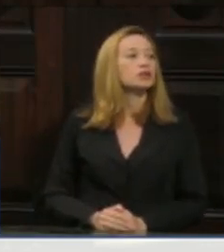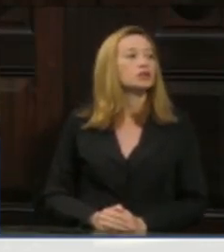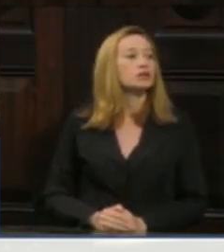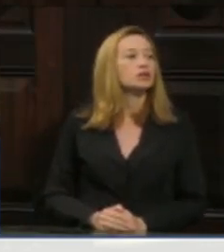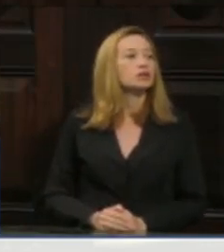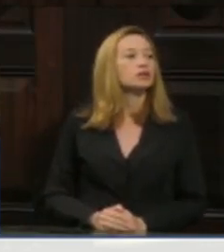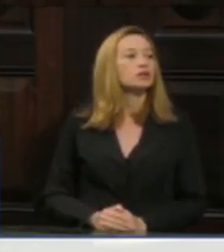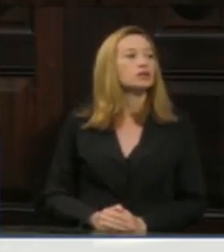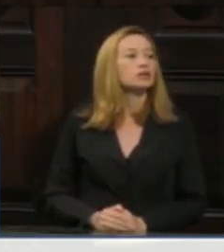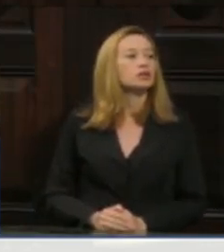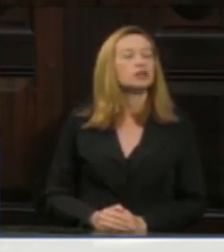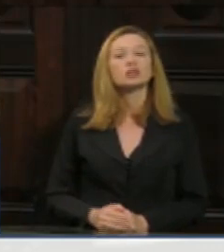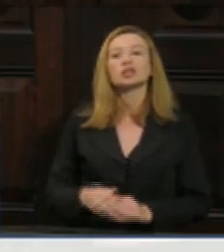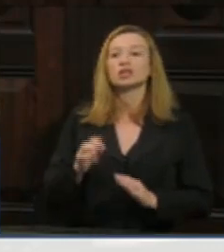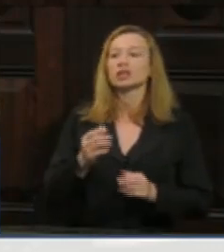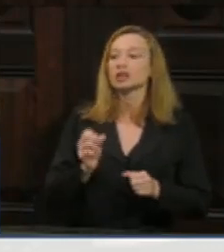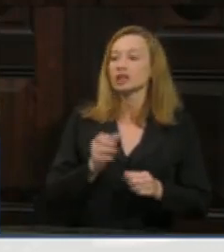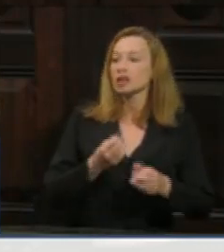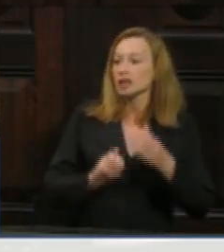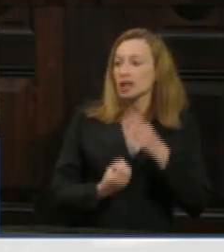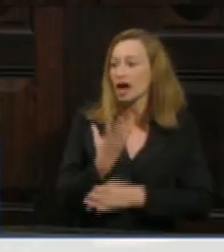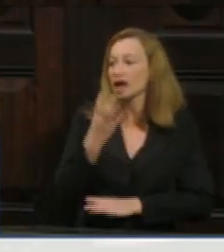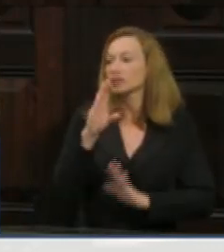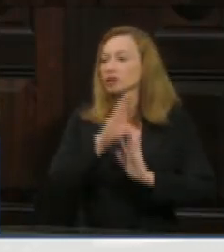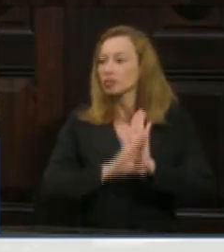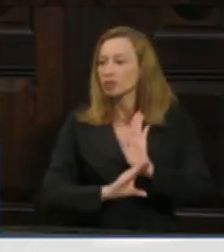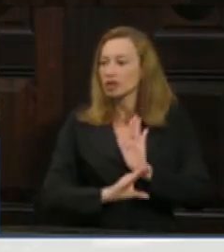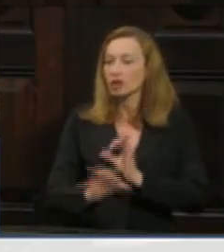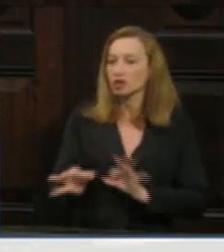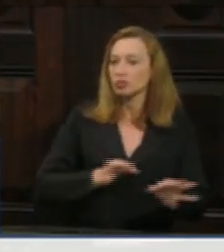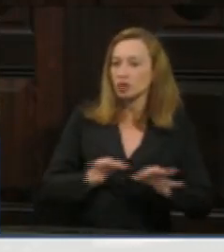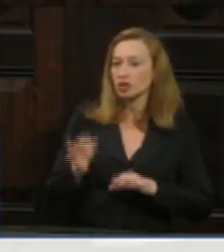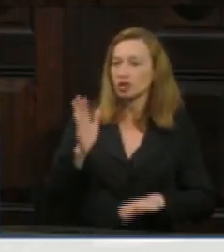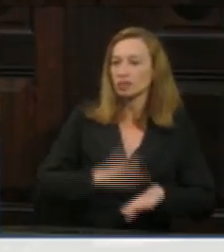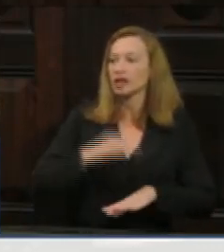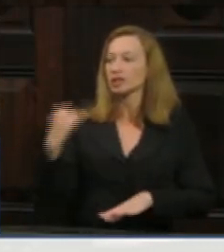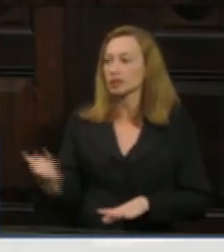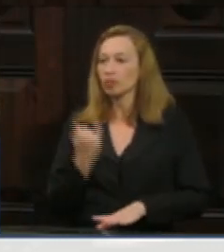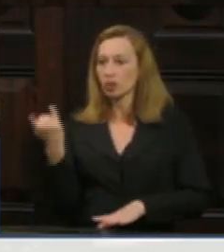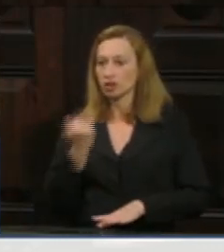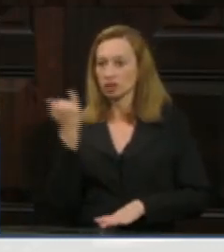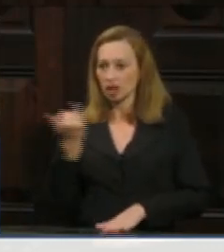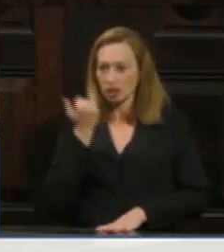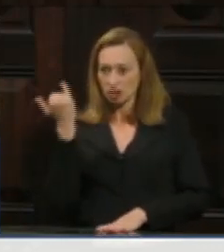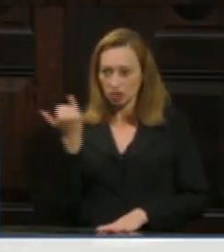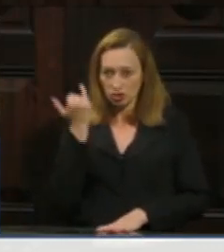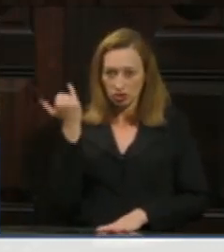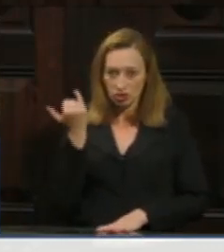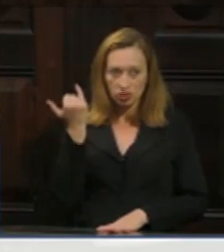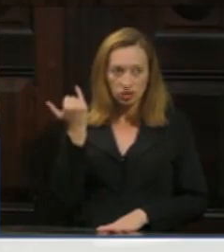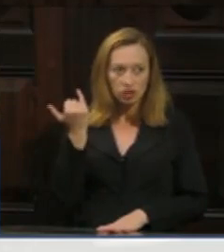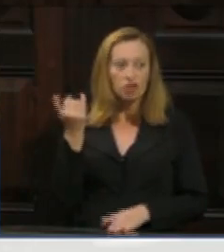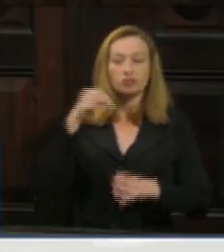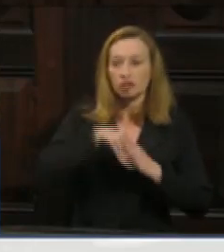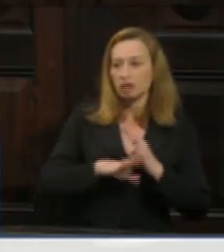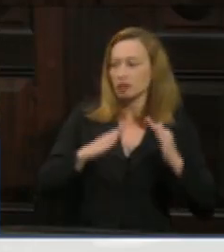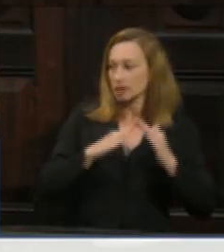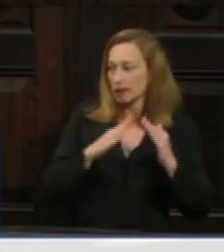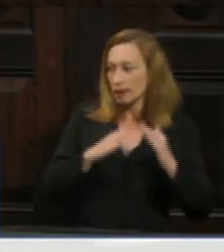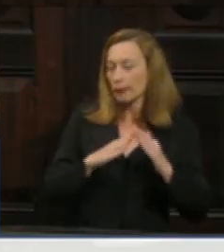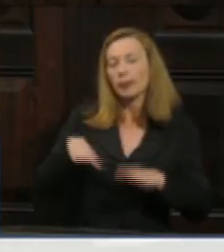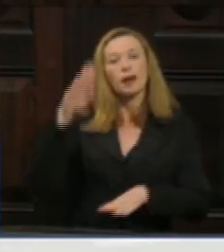integralmente tudo aquilo que de nós era esperado. E aí, senhor